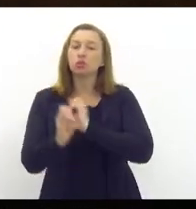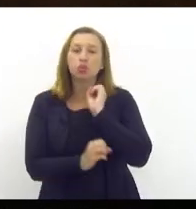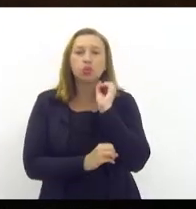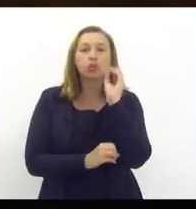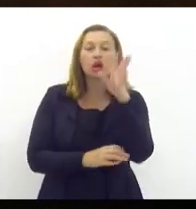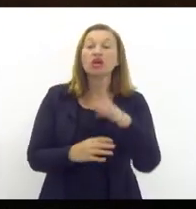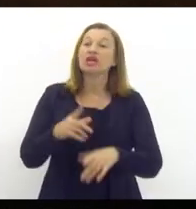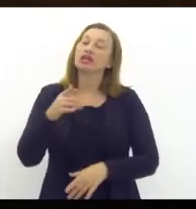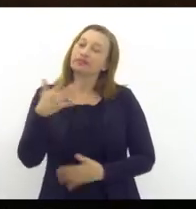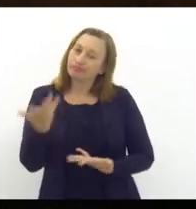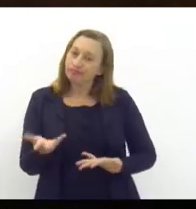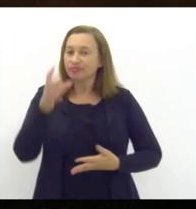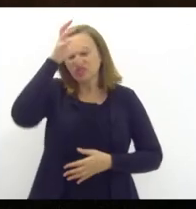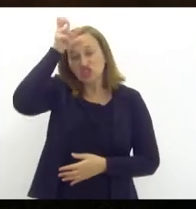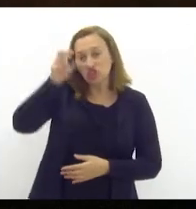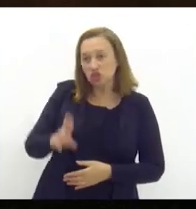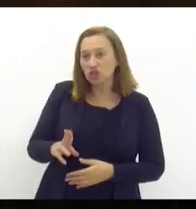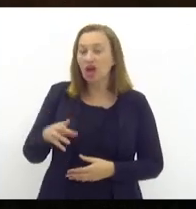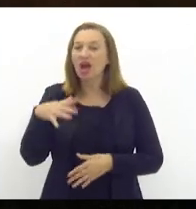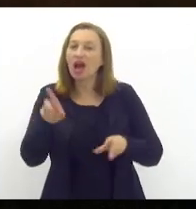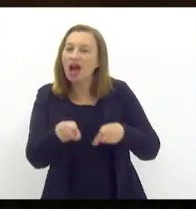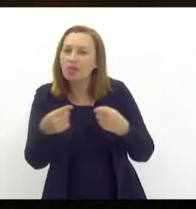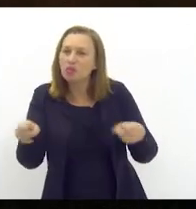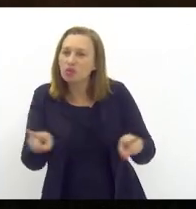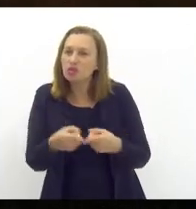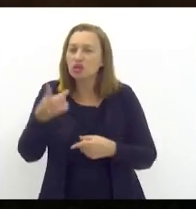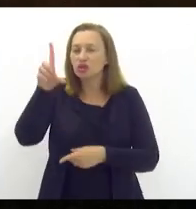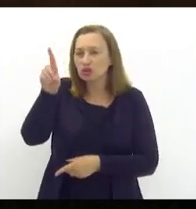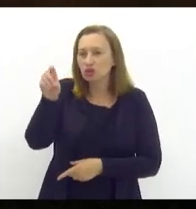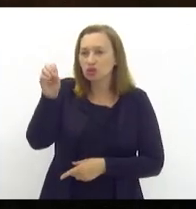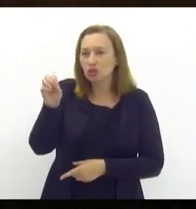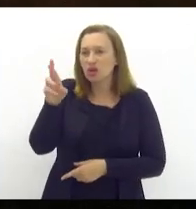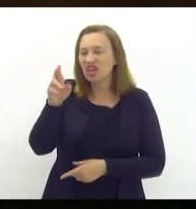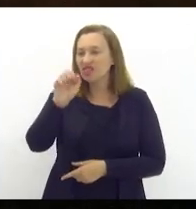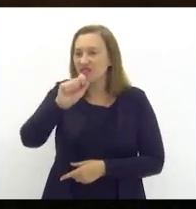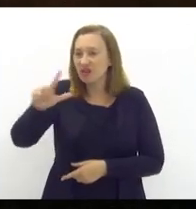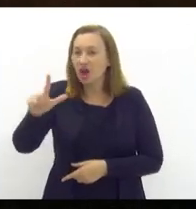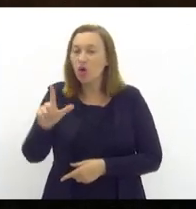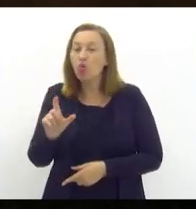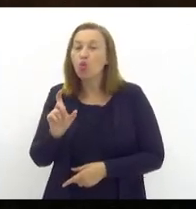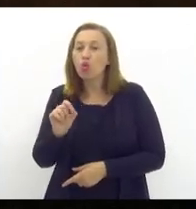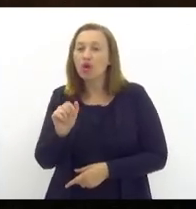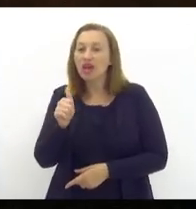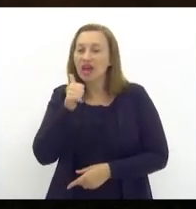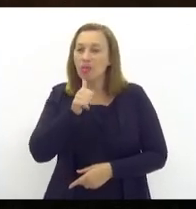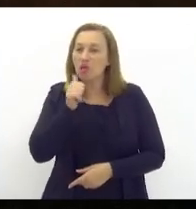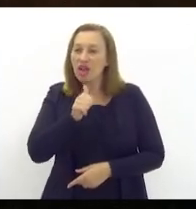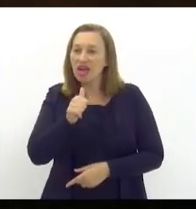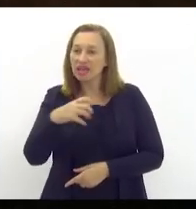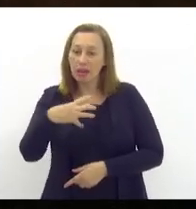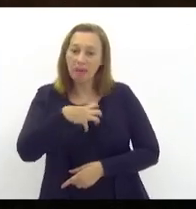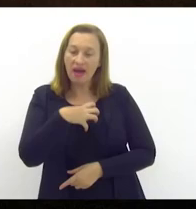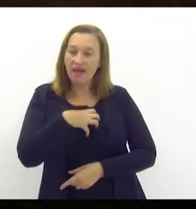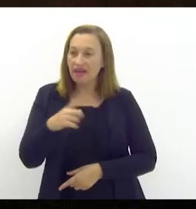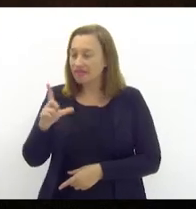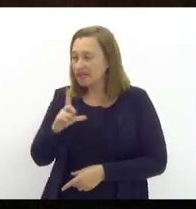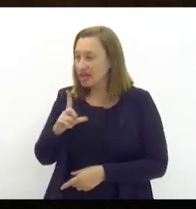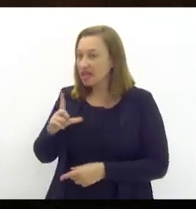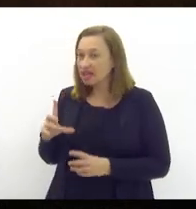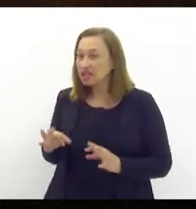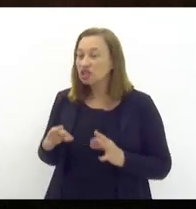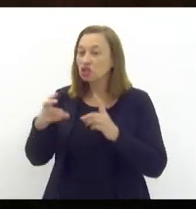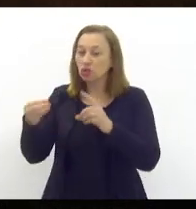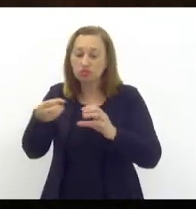Tia Ju, não tem a música de Dorival Caymmi, o que, que a baiana tem? Dentro daqueles predicados